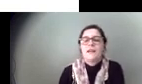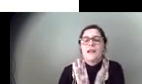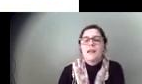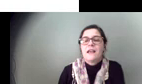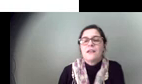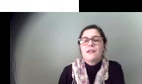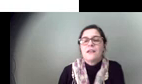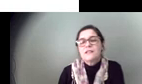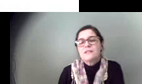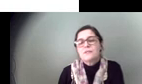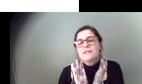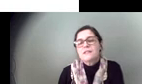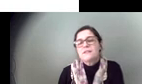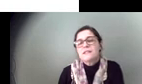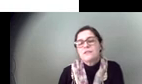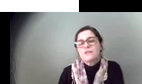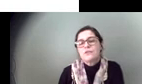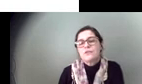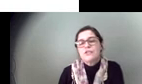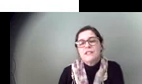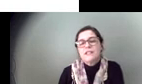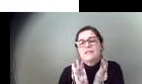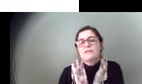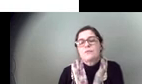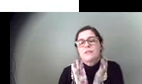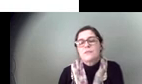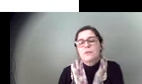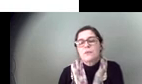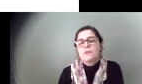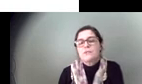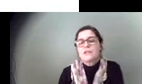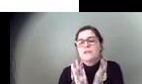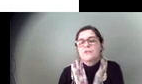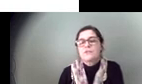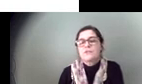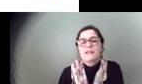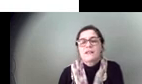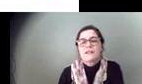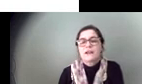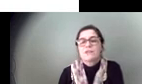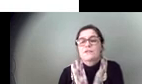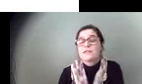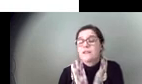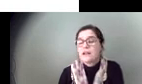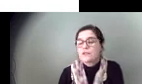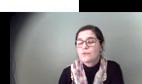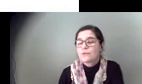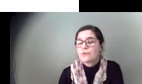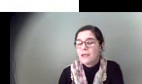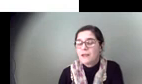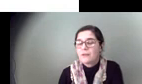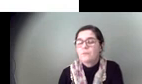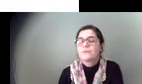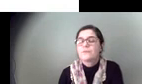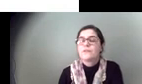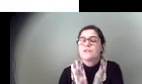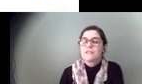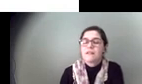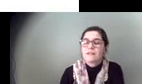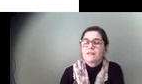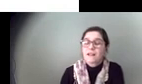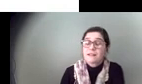né? Reduzir a exposição excessiva a notícias ou mesmo conteúdos em redes sociais que causam ansiedade e sofrimento.